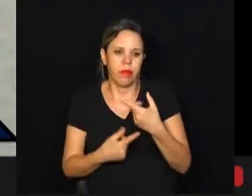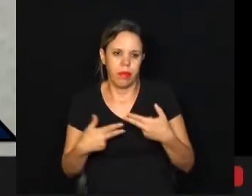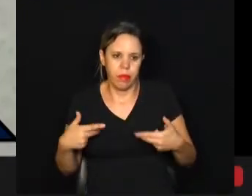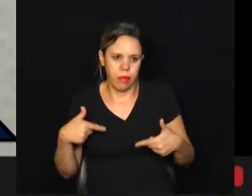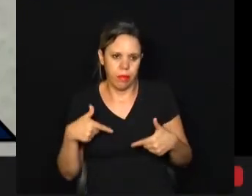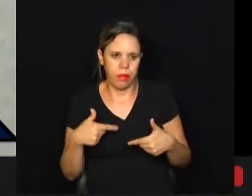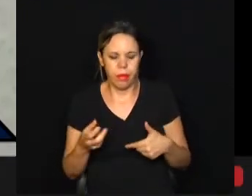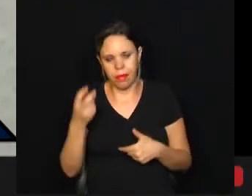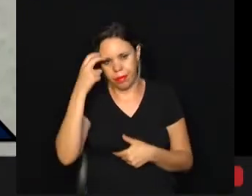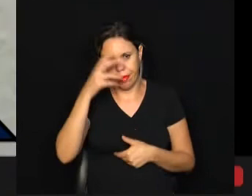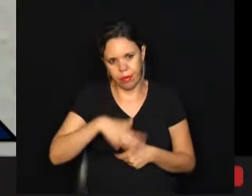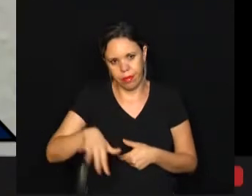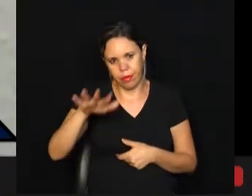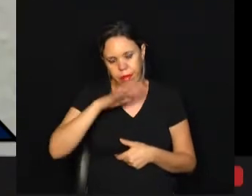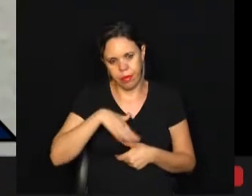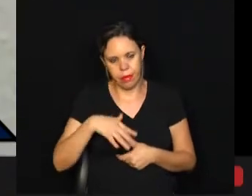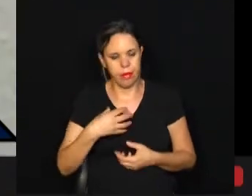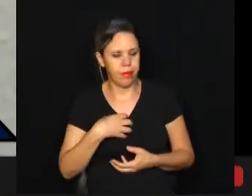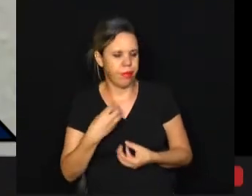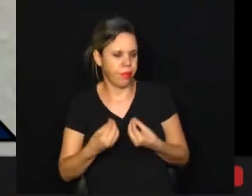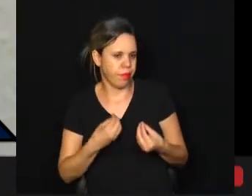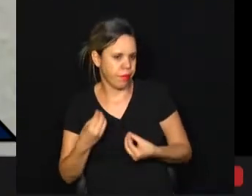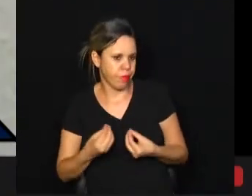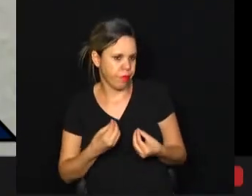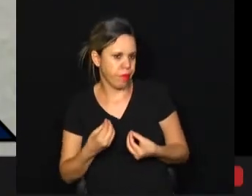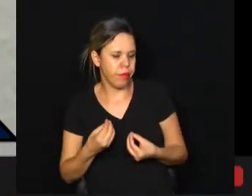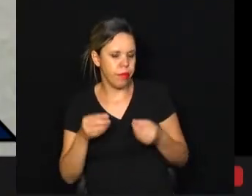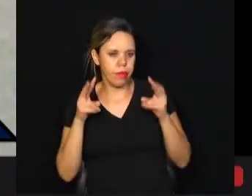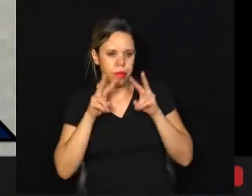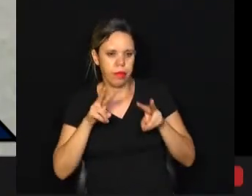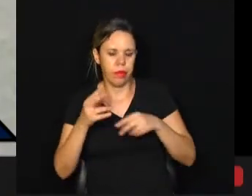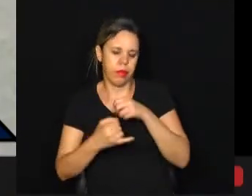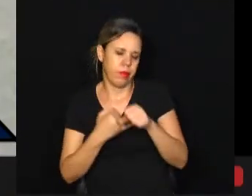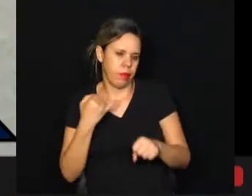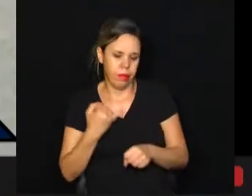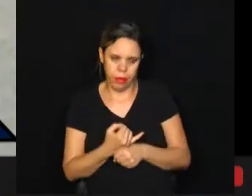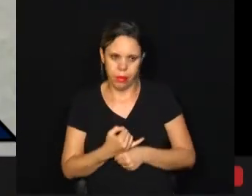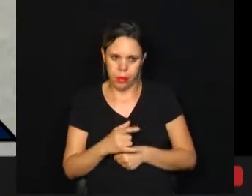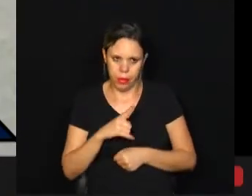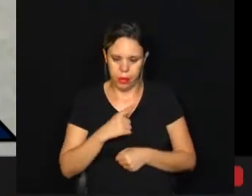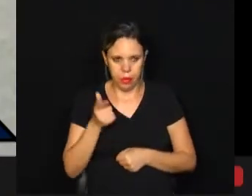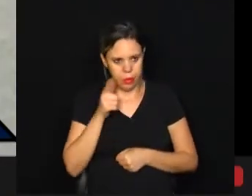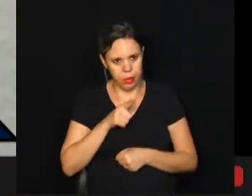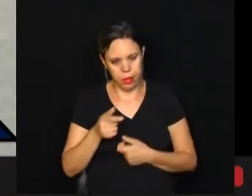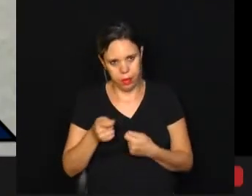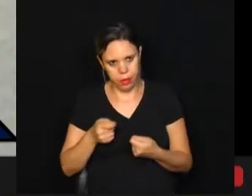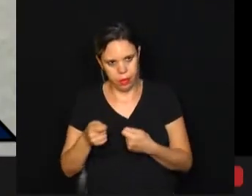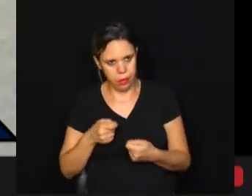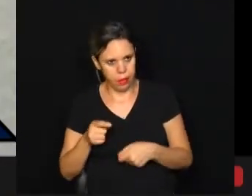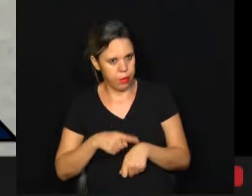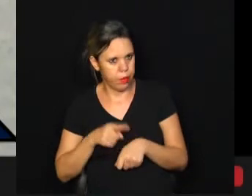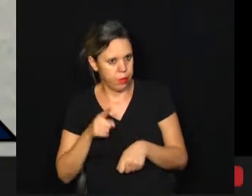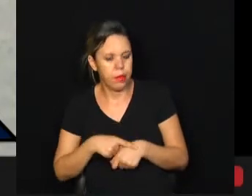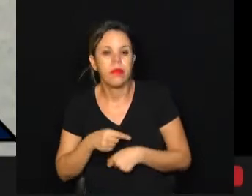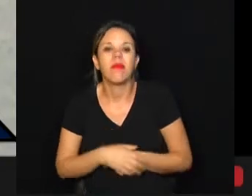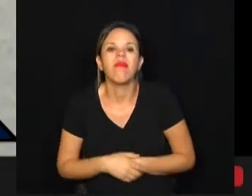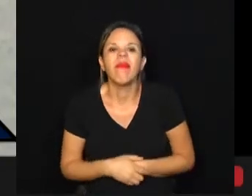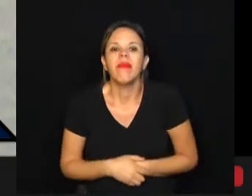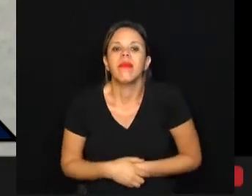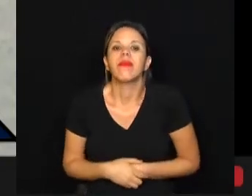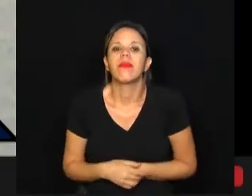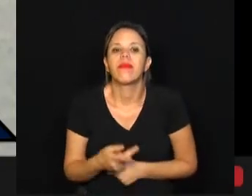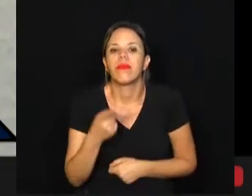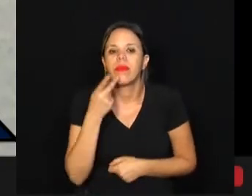atividades culturais de forma virtual, né, que é a maneira que a gente está conseguindo lidar com esse momento. Porém, quando a gente